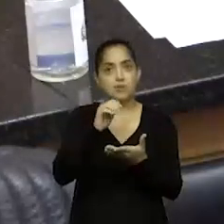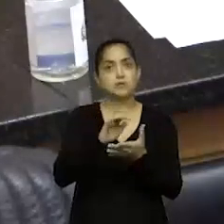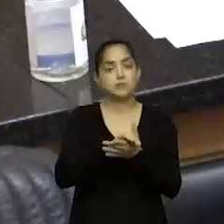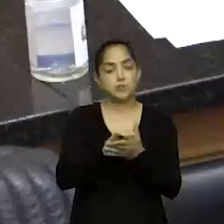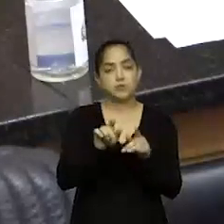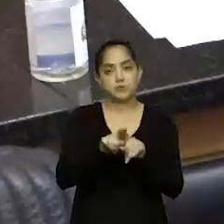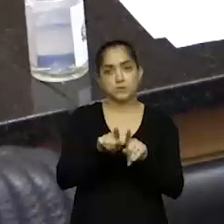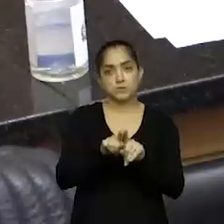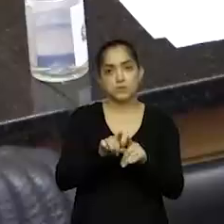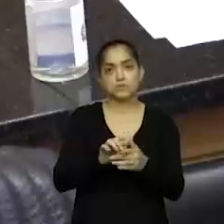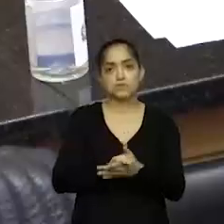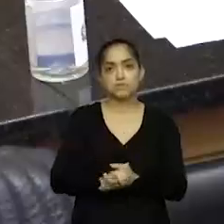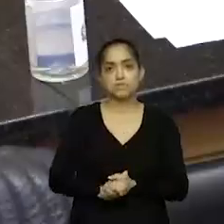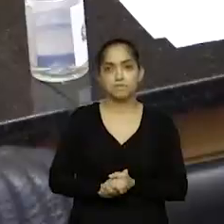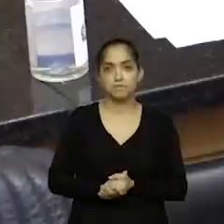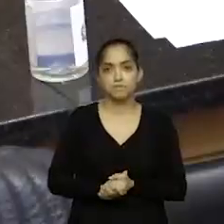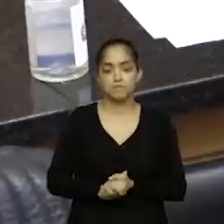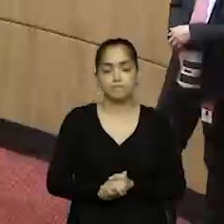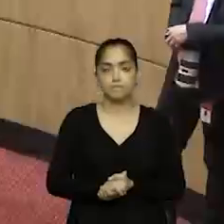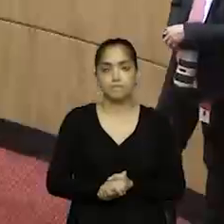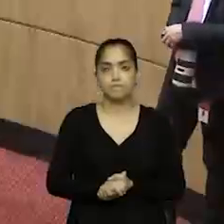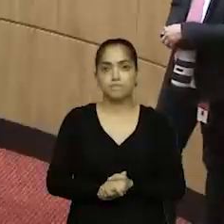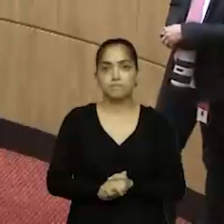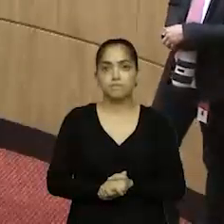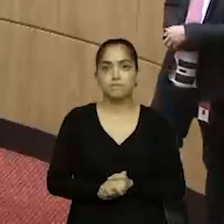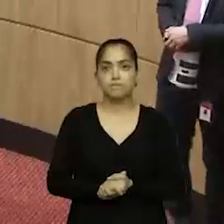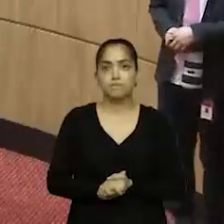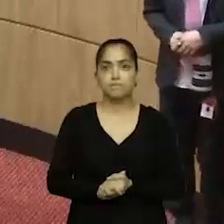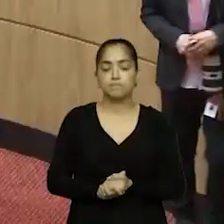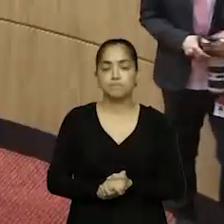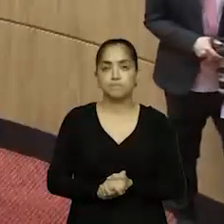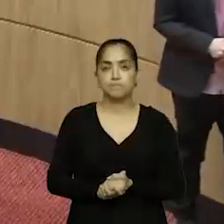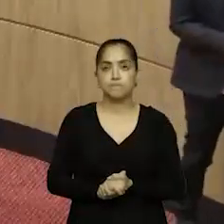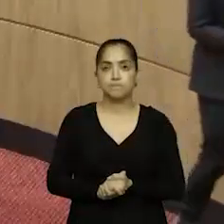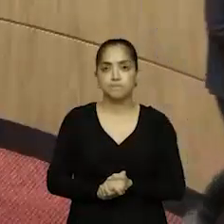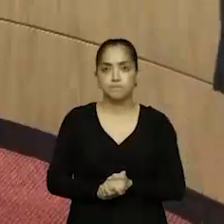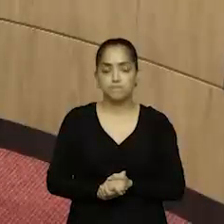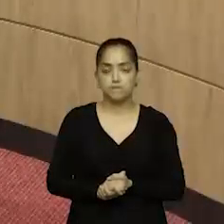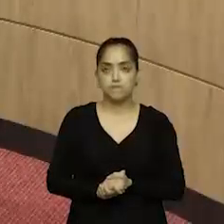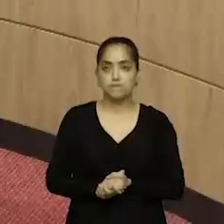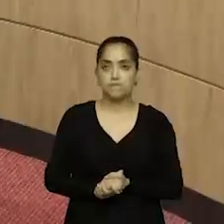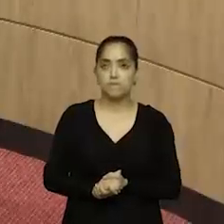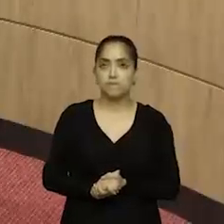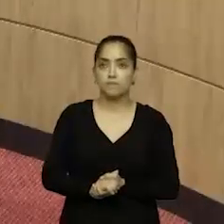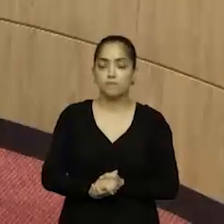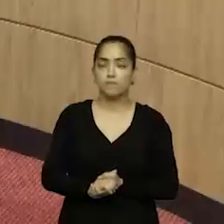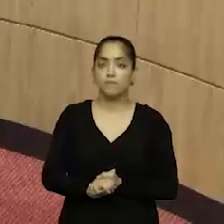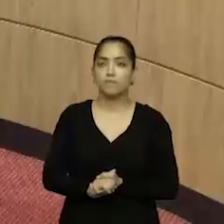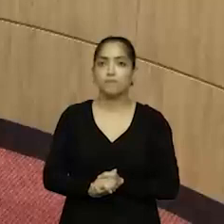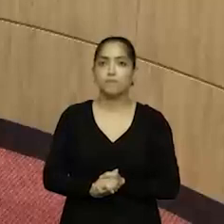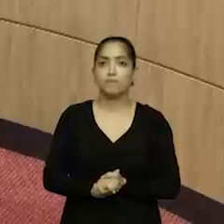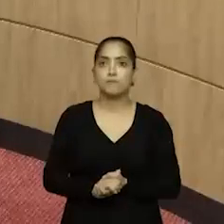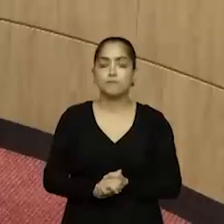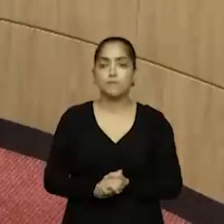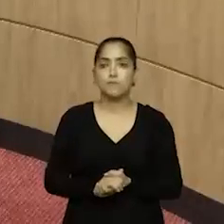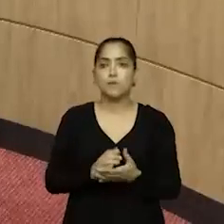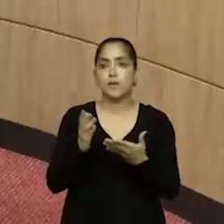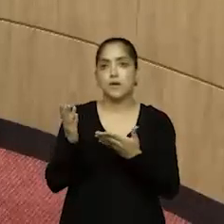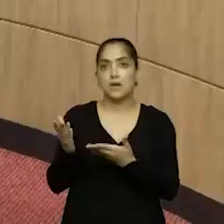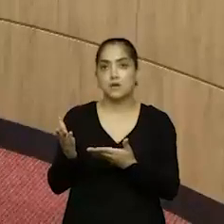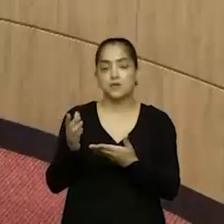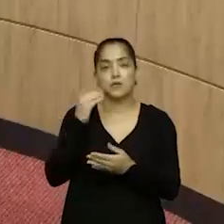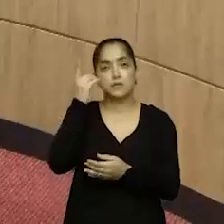também. Lamentável. Obrigado, deputado Gessé. Com a palavra, deputado Kennedy